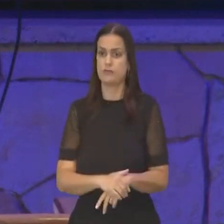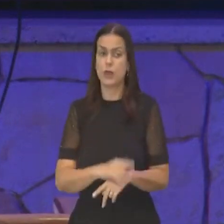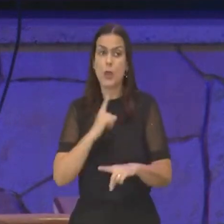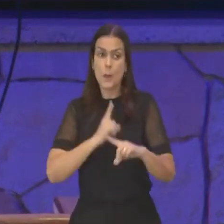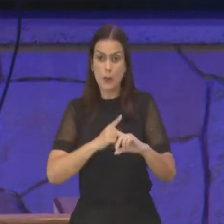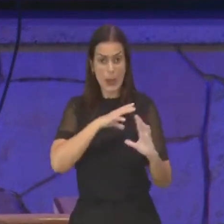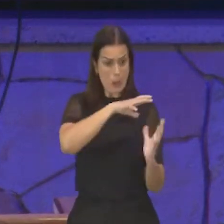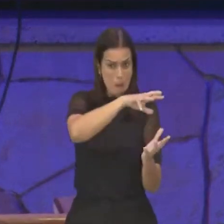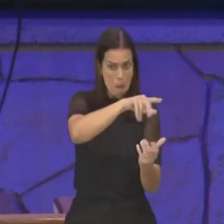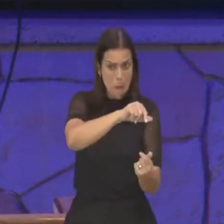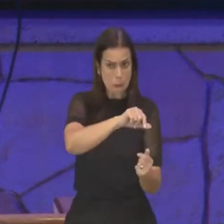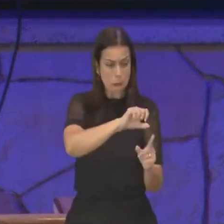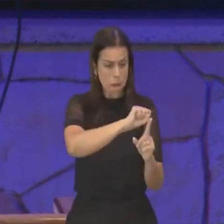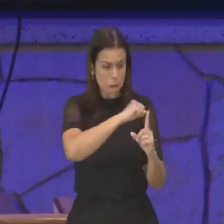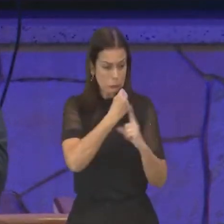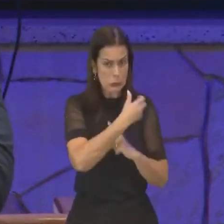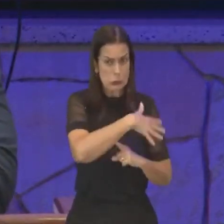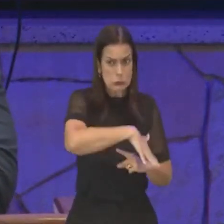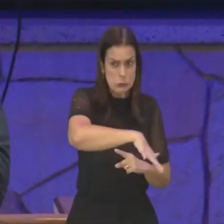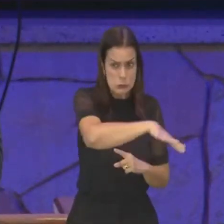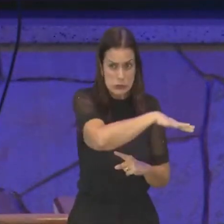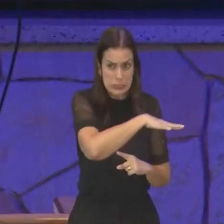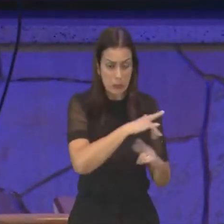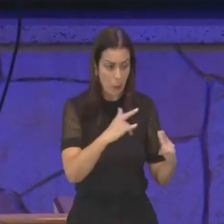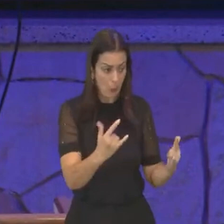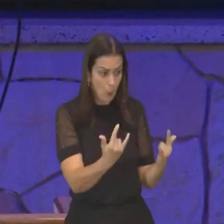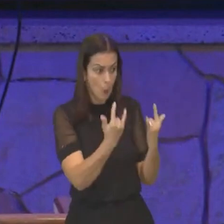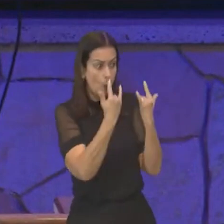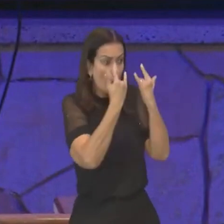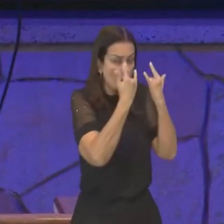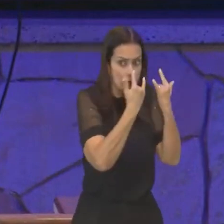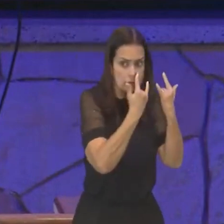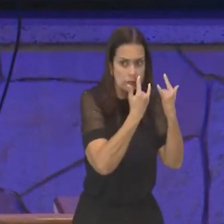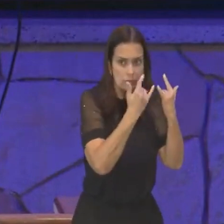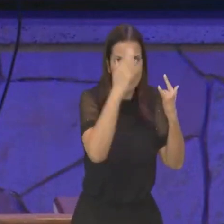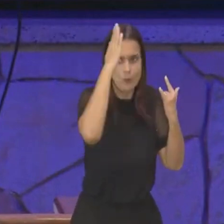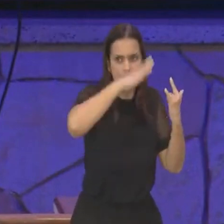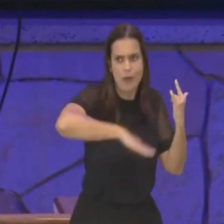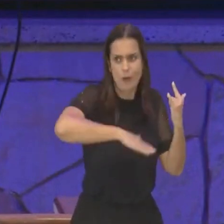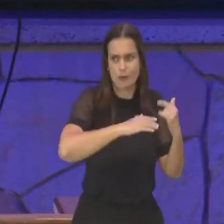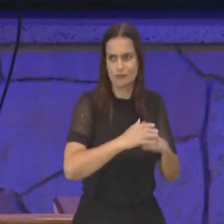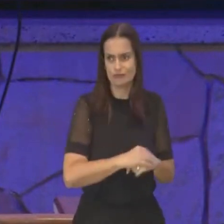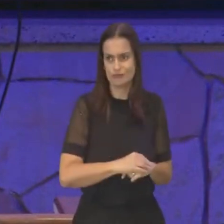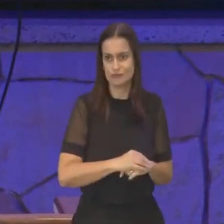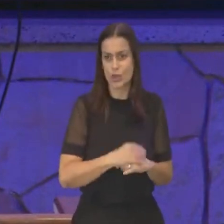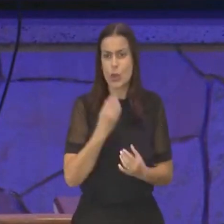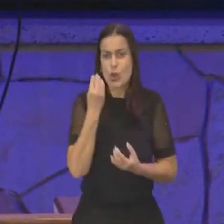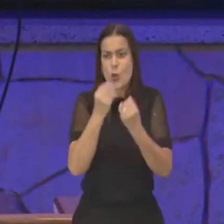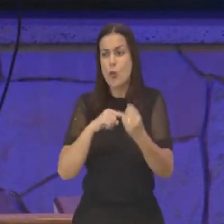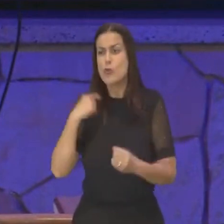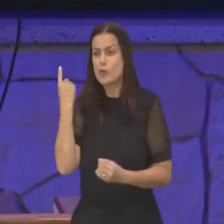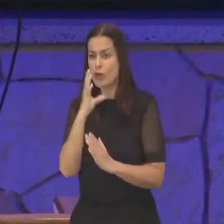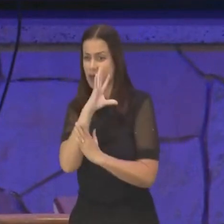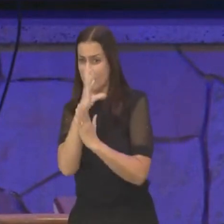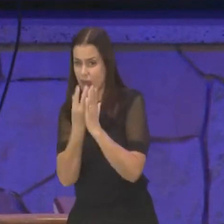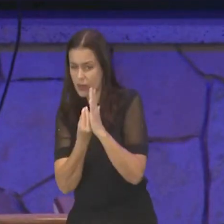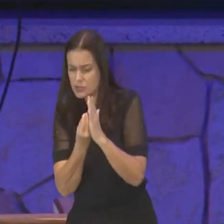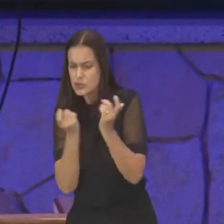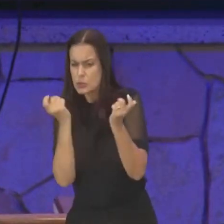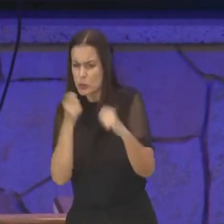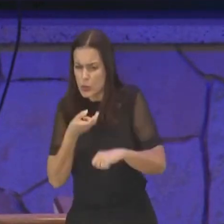mundo cada vez mais secularizado, como nós, Igreja do Senhor, podemos